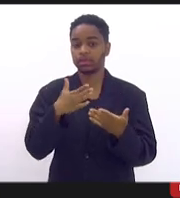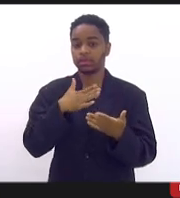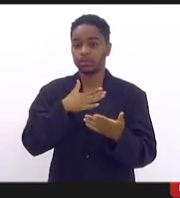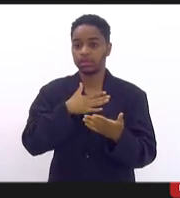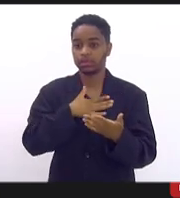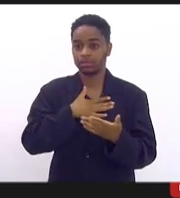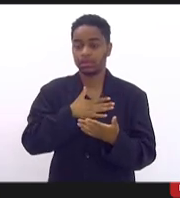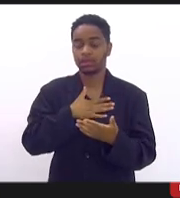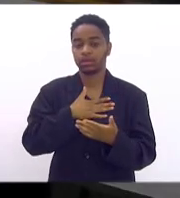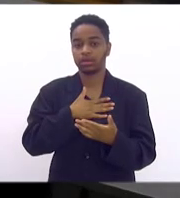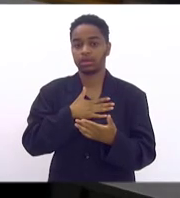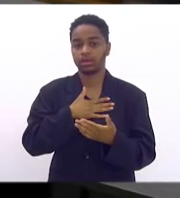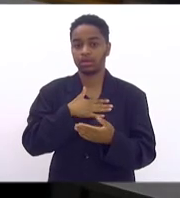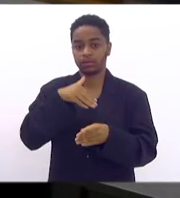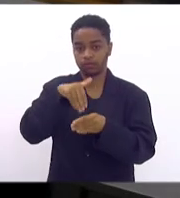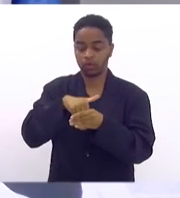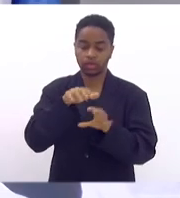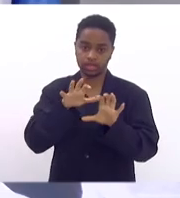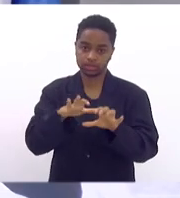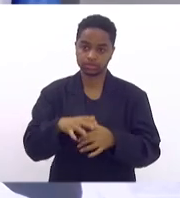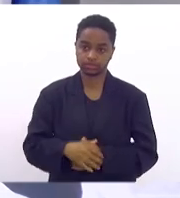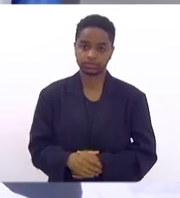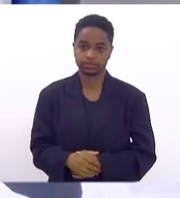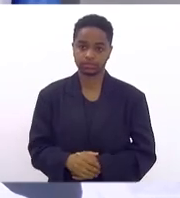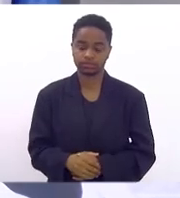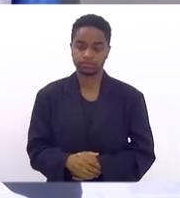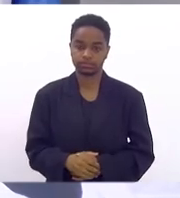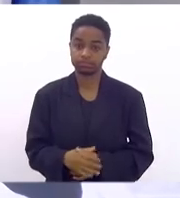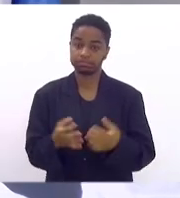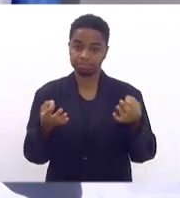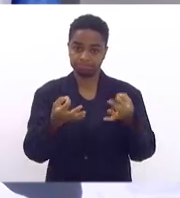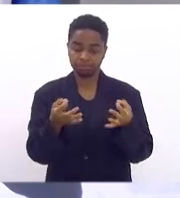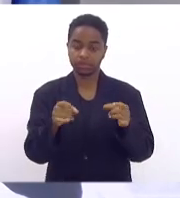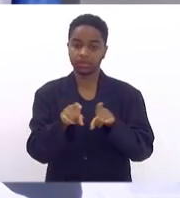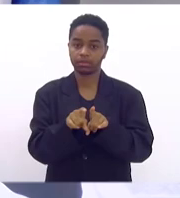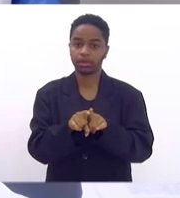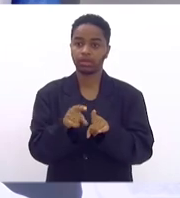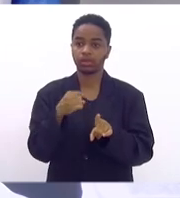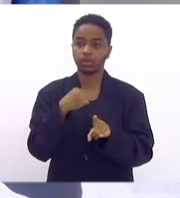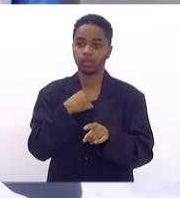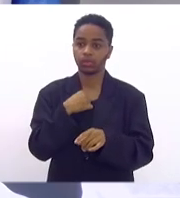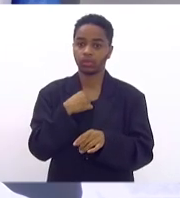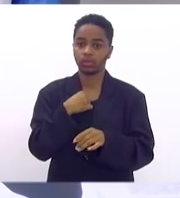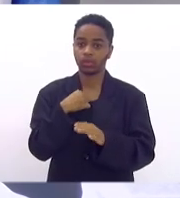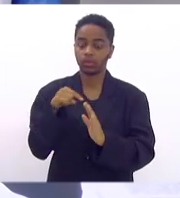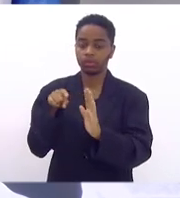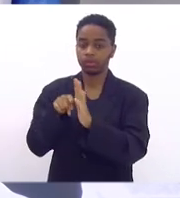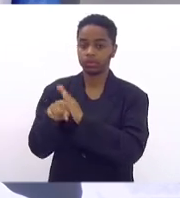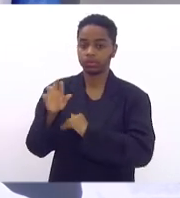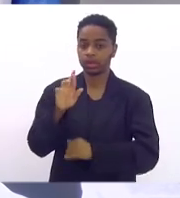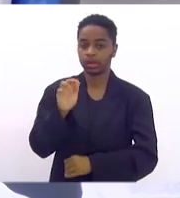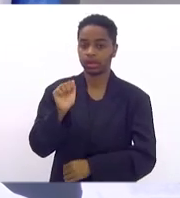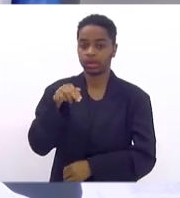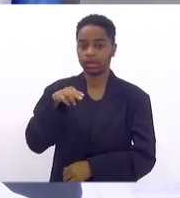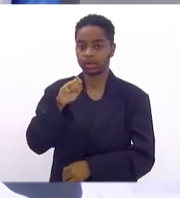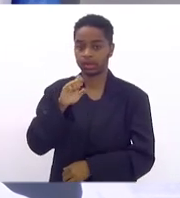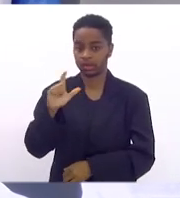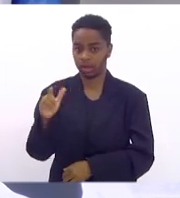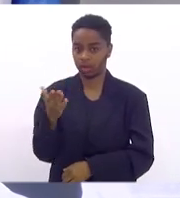Vossa Excelência. Perfeito. Inclusive, estou aqui consultando a senhora Raquel, que